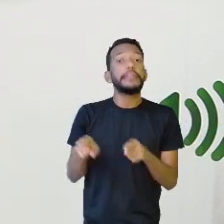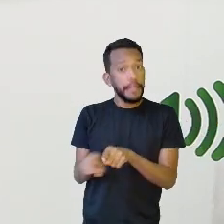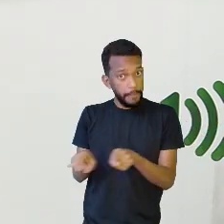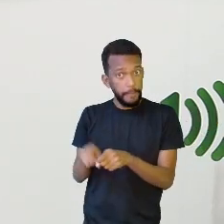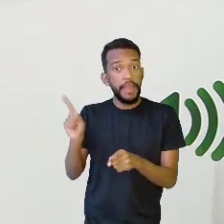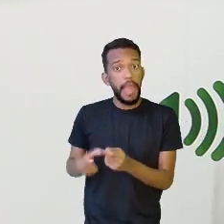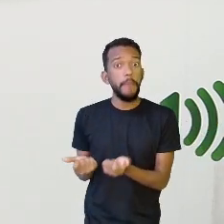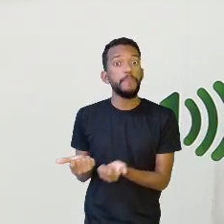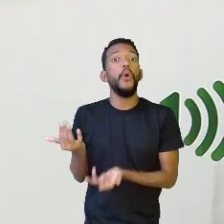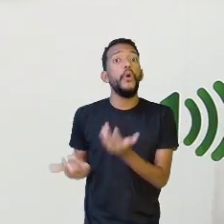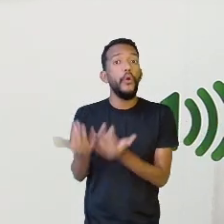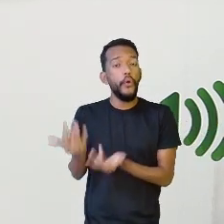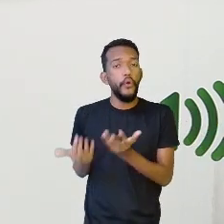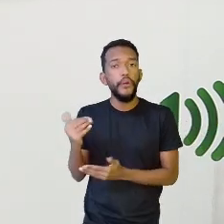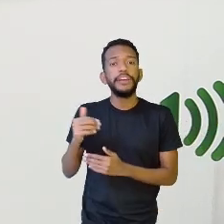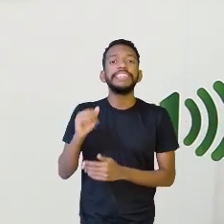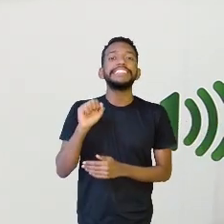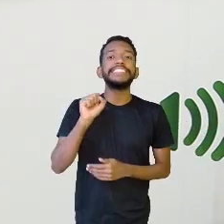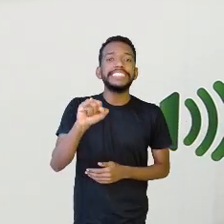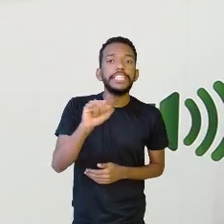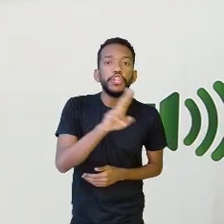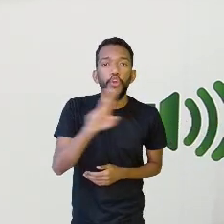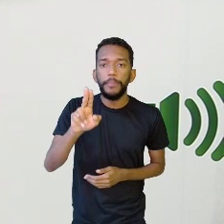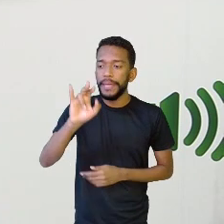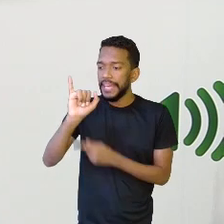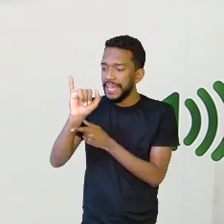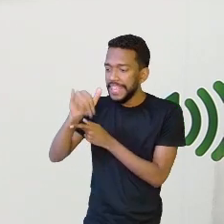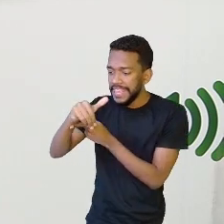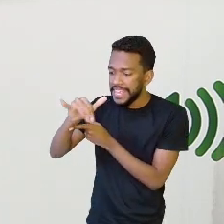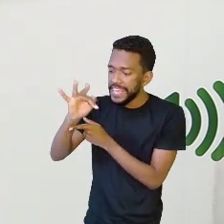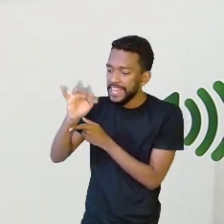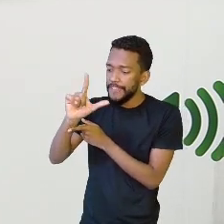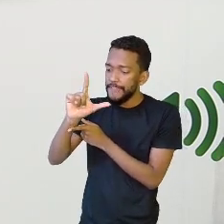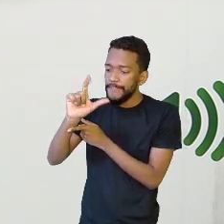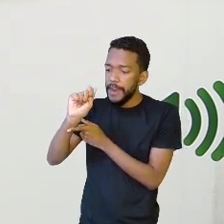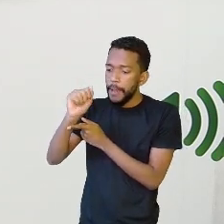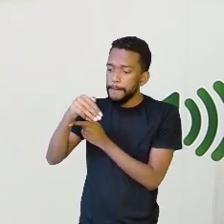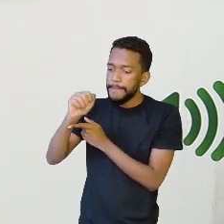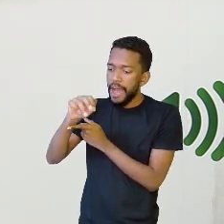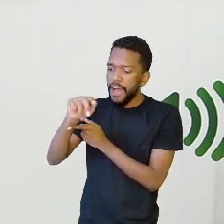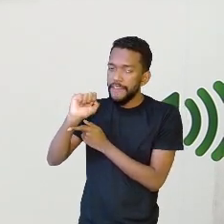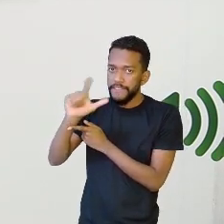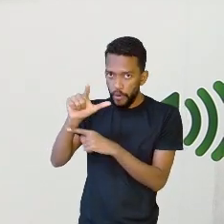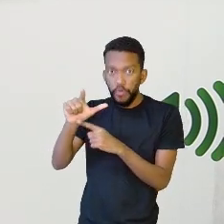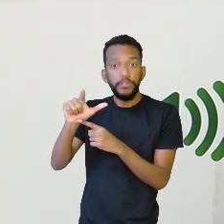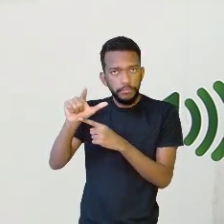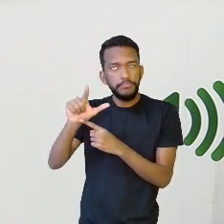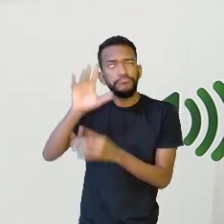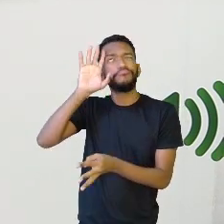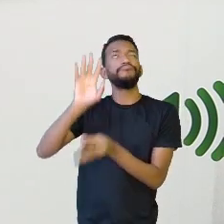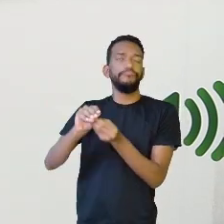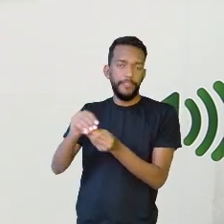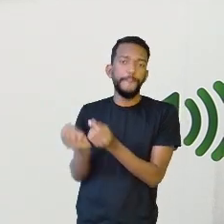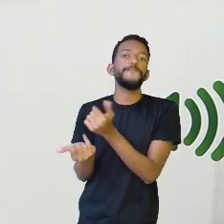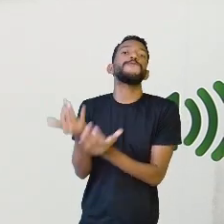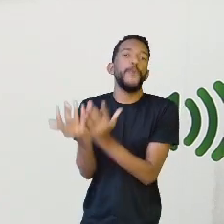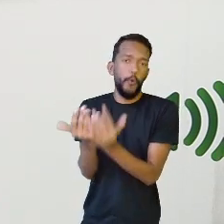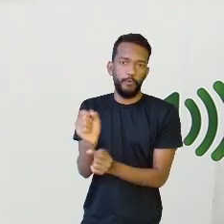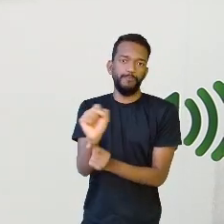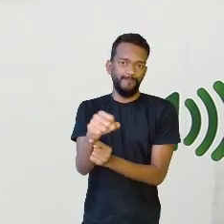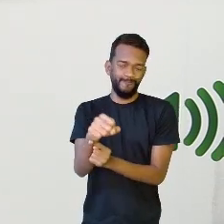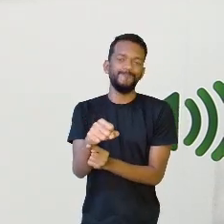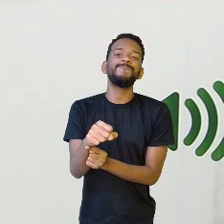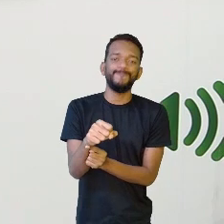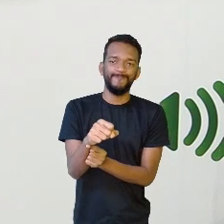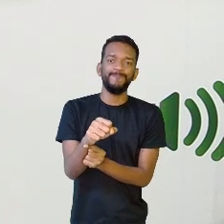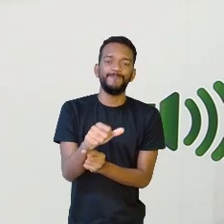inflamáveis também. Quando você vê o nome inflamável, significa dizer é combustível, pega fogo. Pois é. E aí a gente precisa